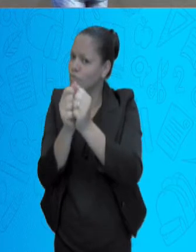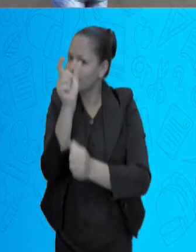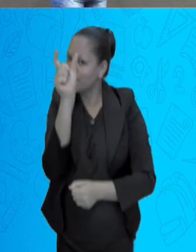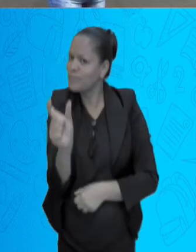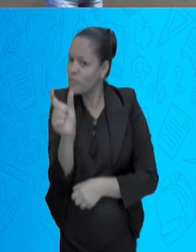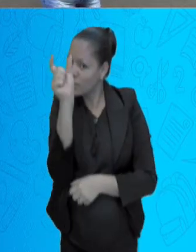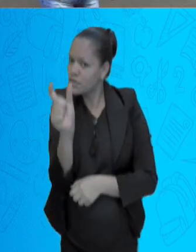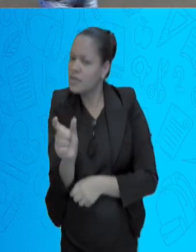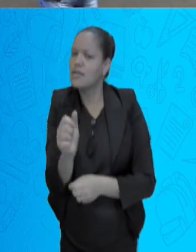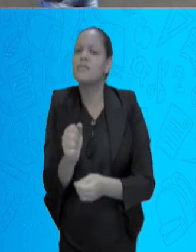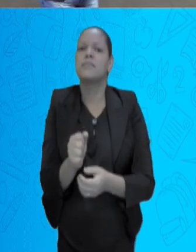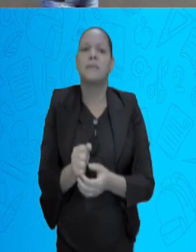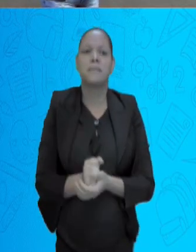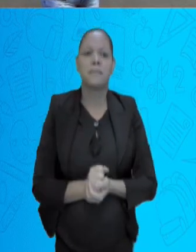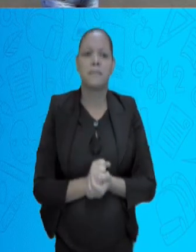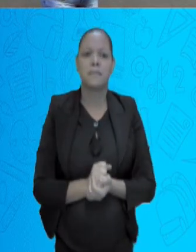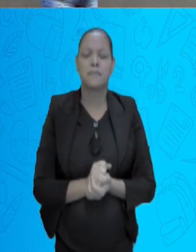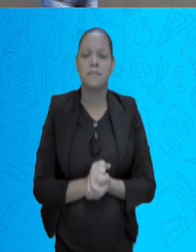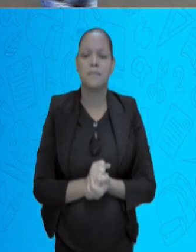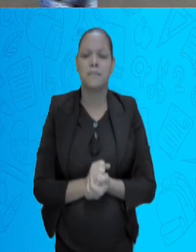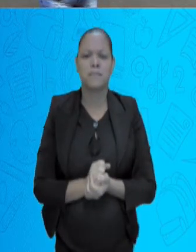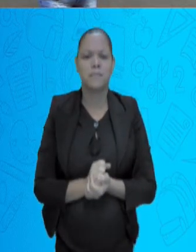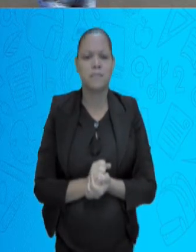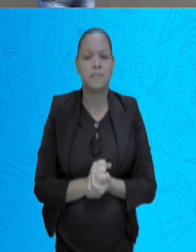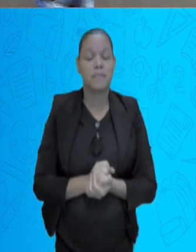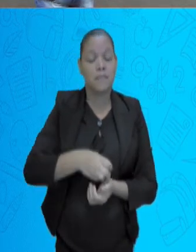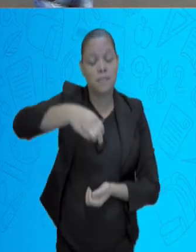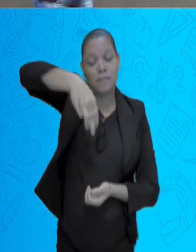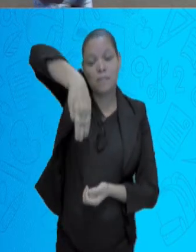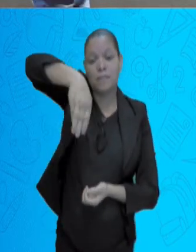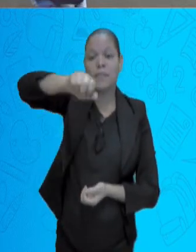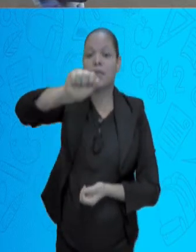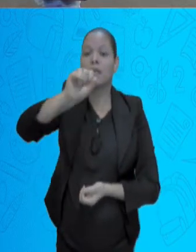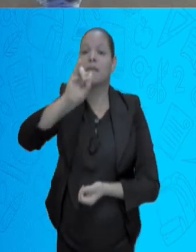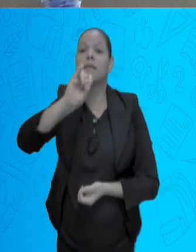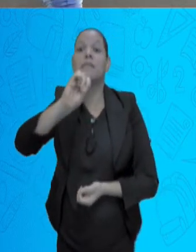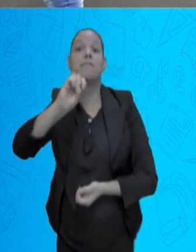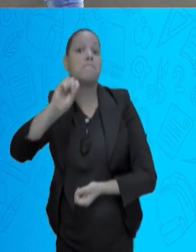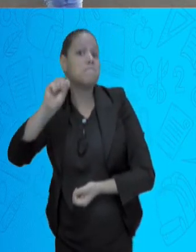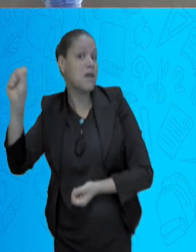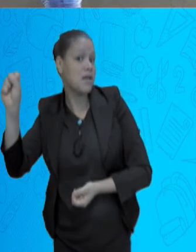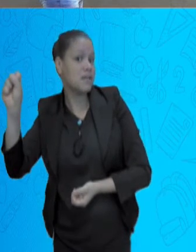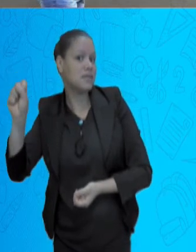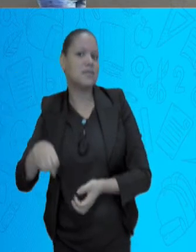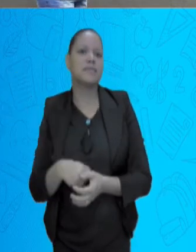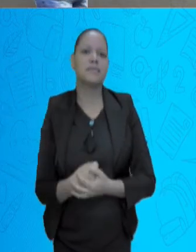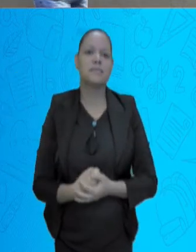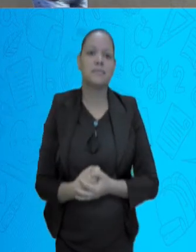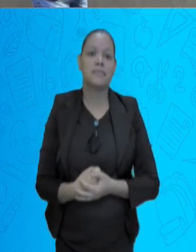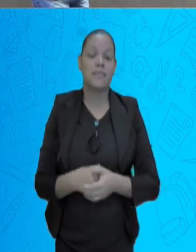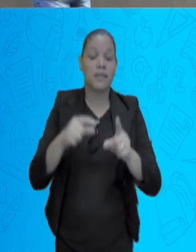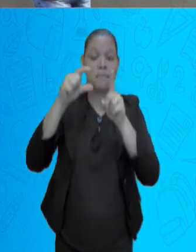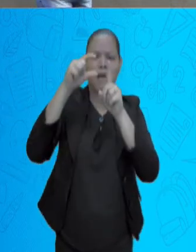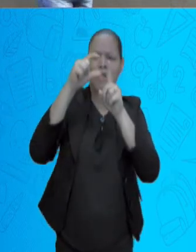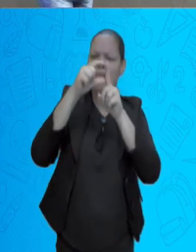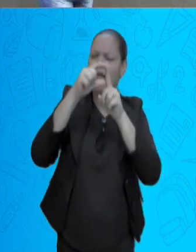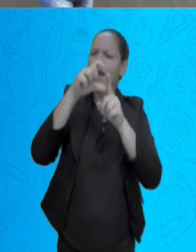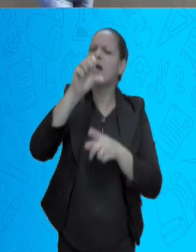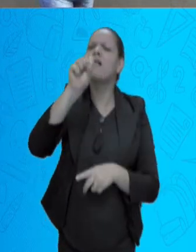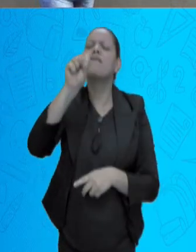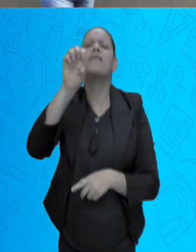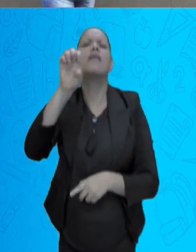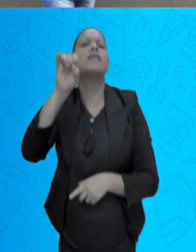sílaba. Mais. Eu não falo mais. A palavra sei